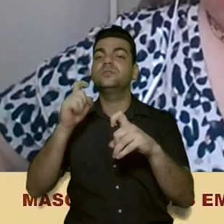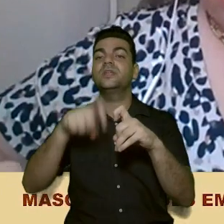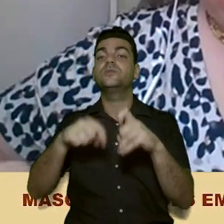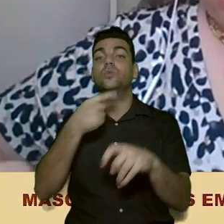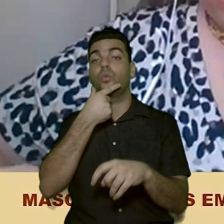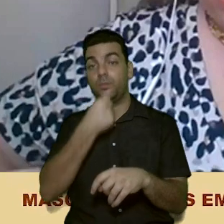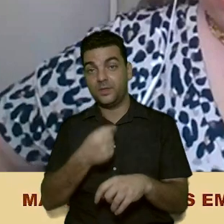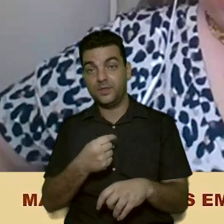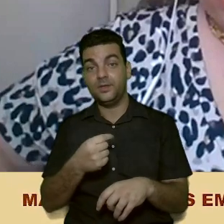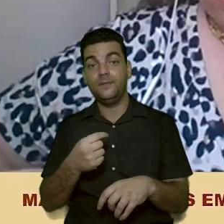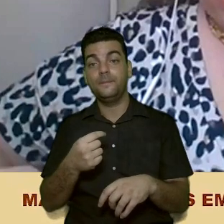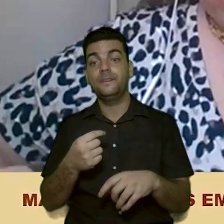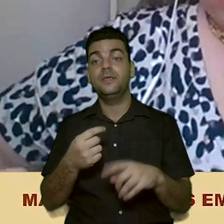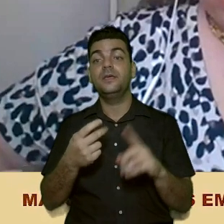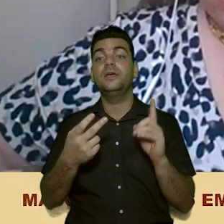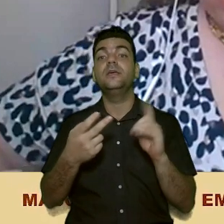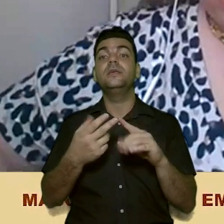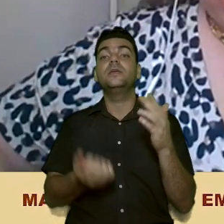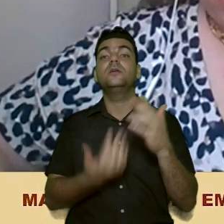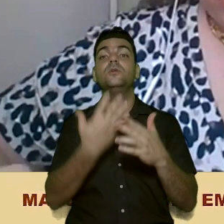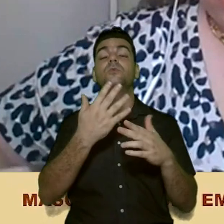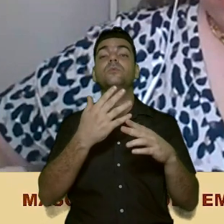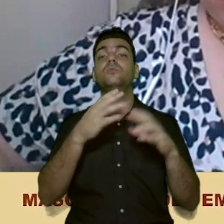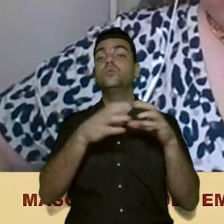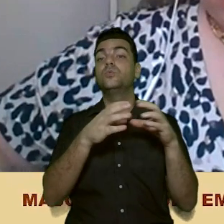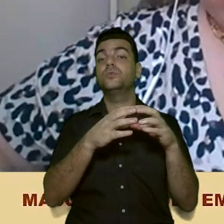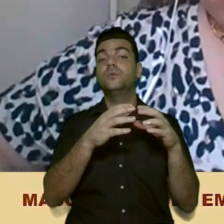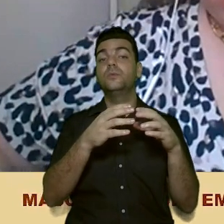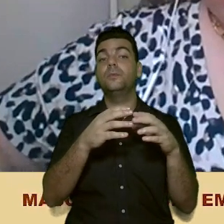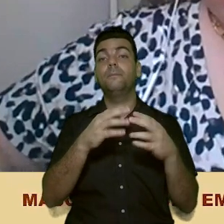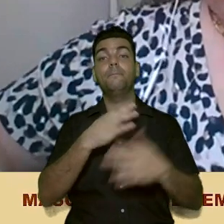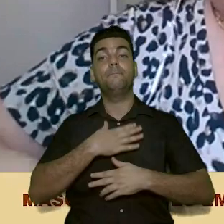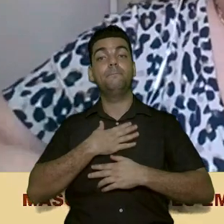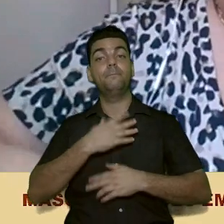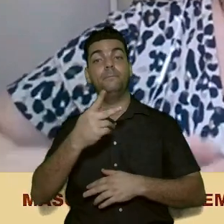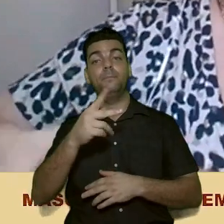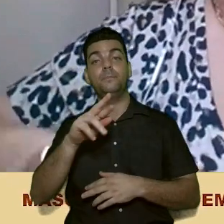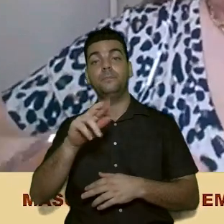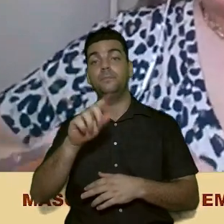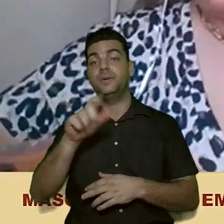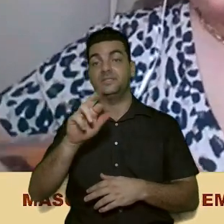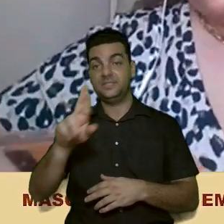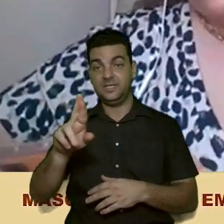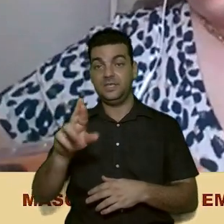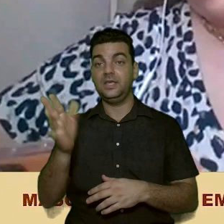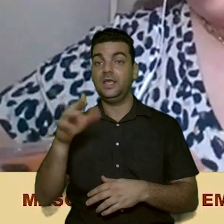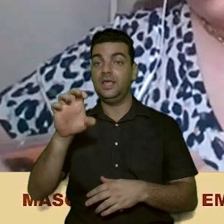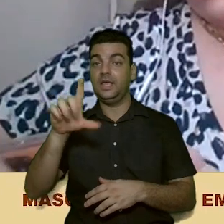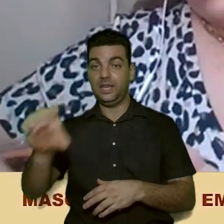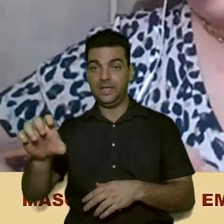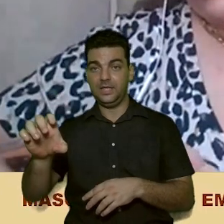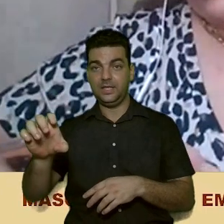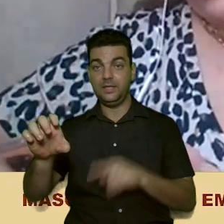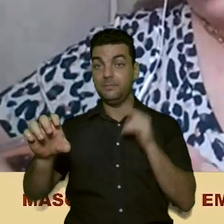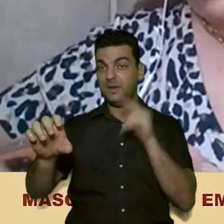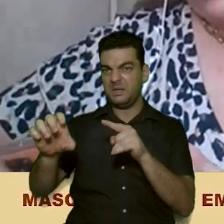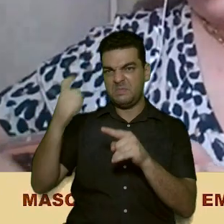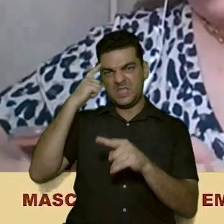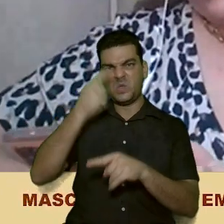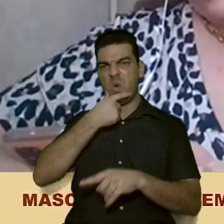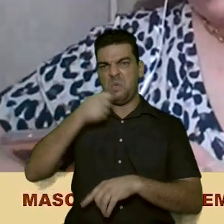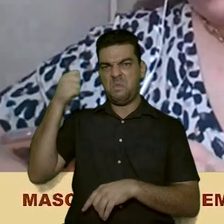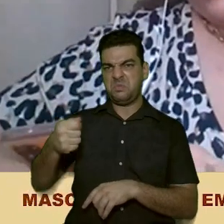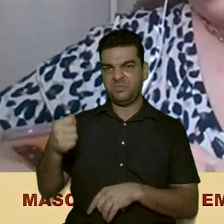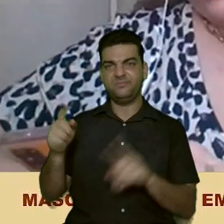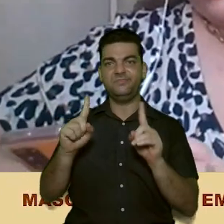e fundou o Prazerele, uma iniciativa que tem como missão apoiar homens na desconstrução do machismo e na construção de